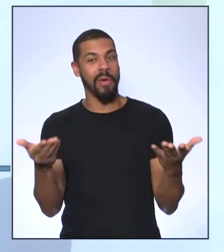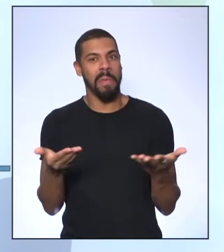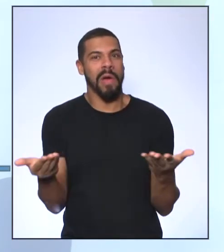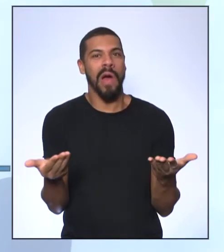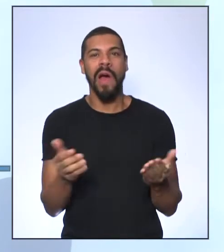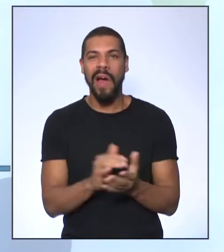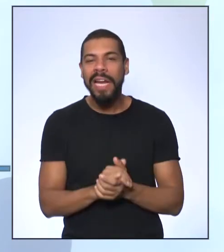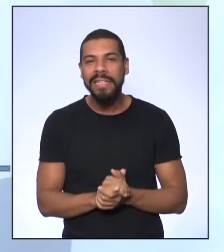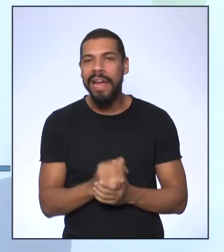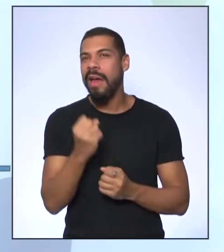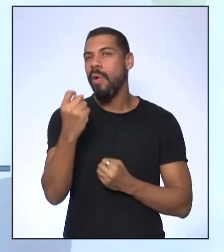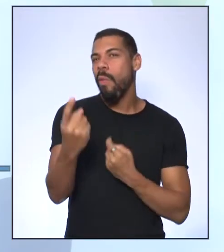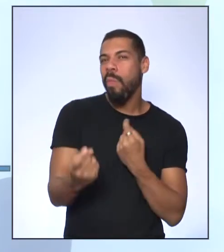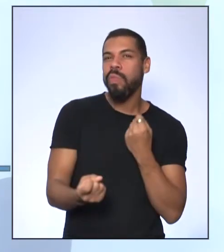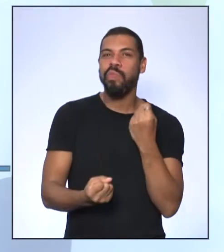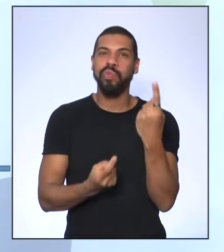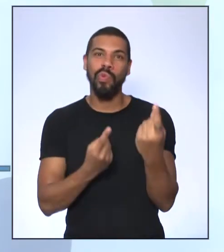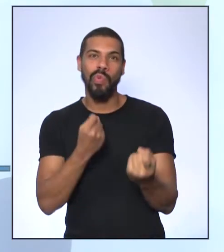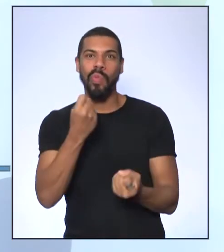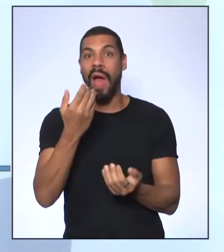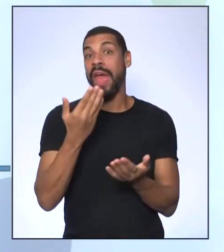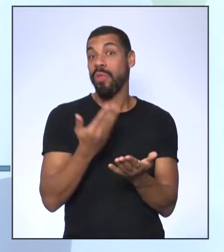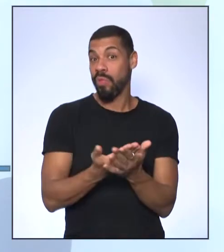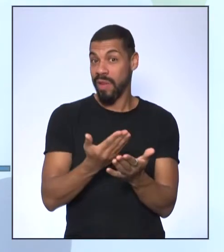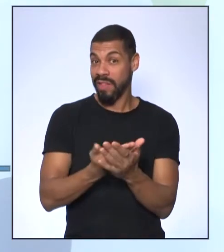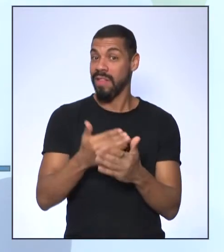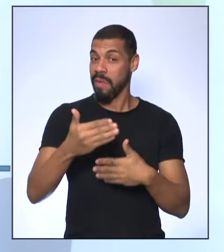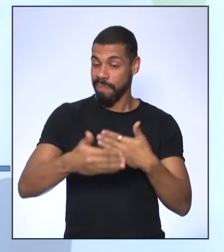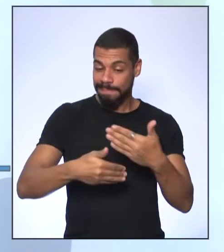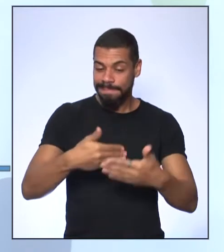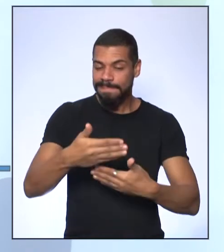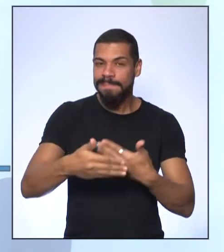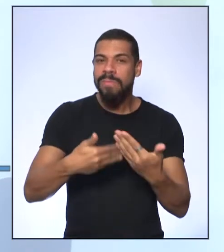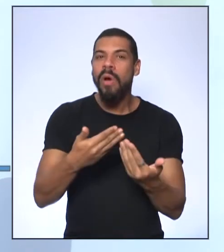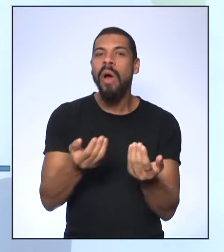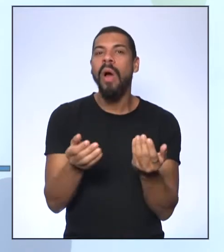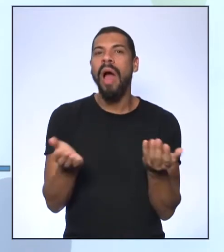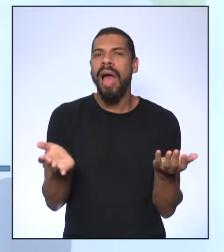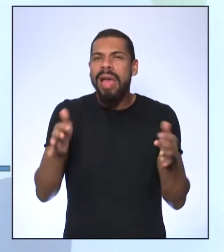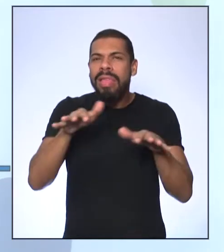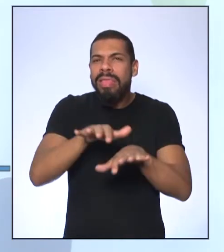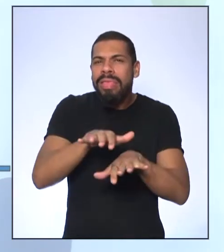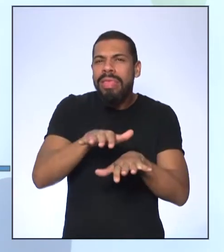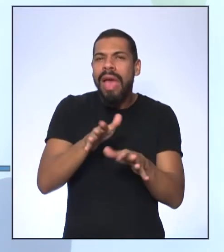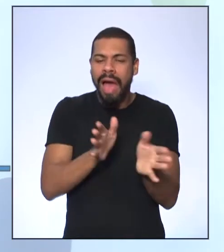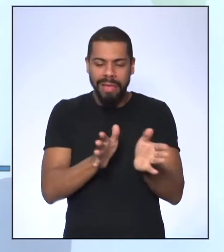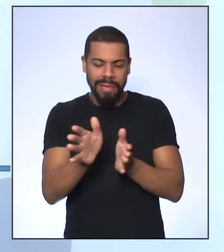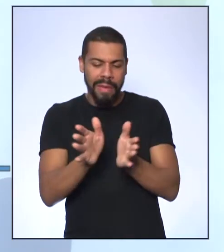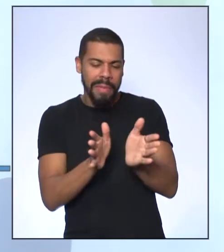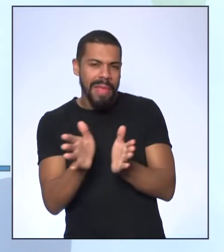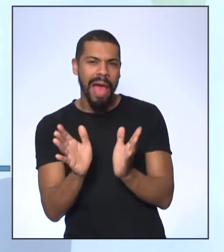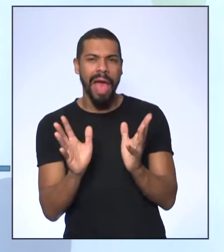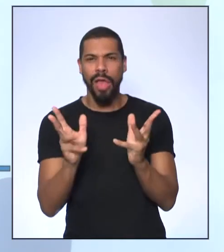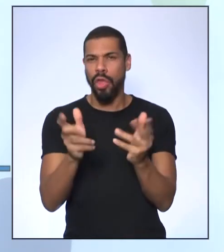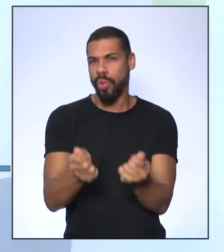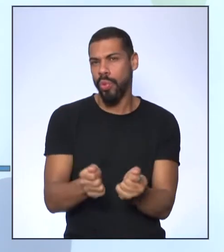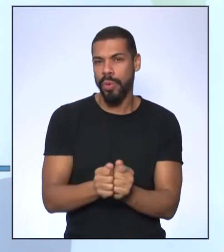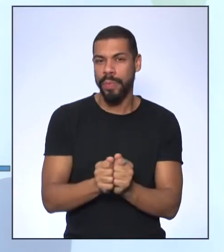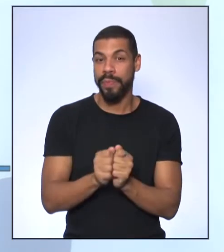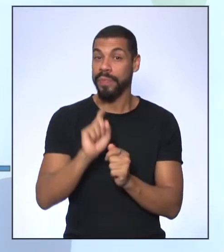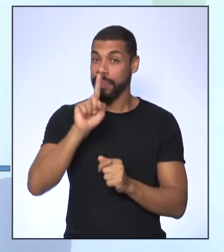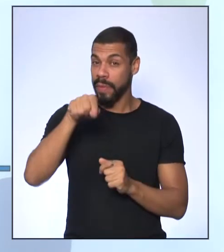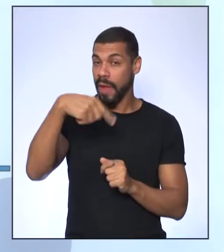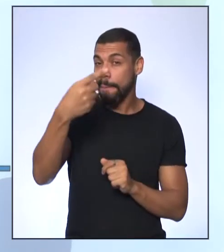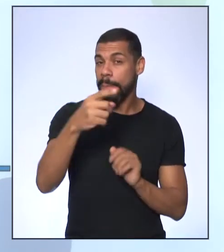todo mundo. A educação ela estava caminhando para se tornar uma educação acessível. A gente teve a democratização da educação pós a